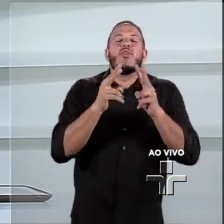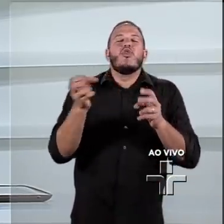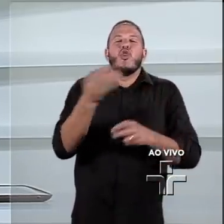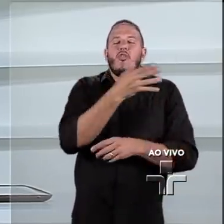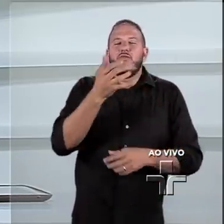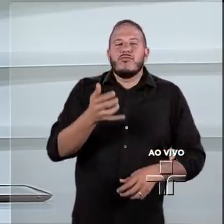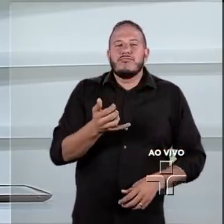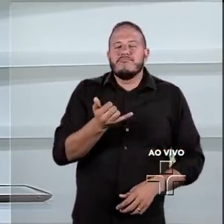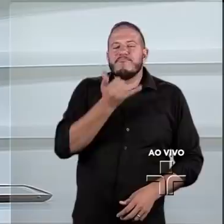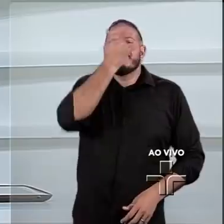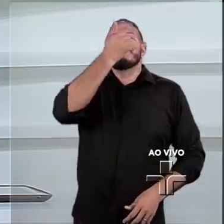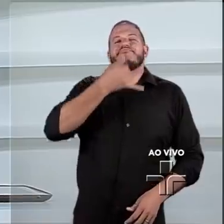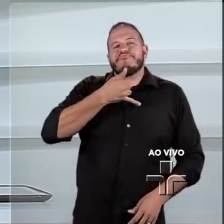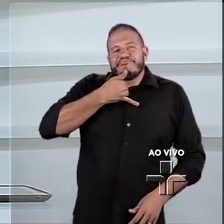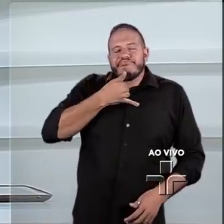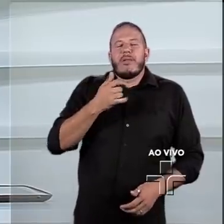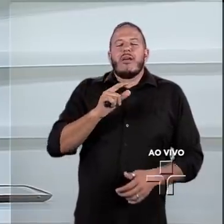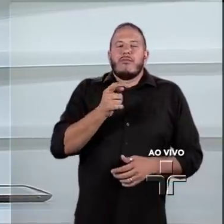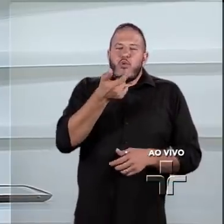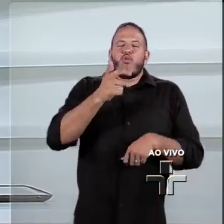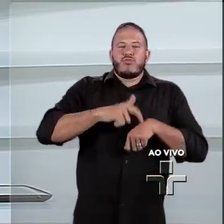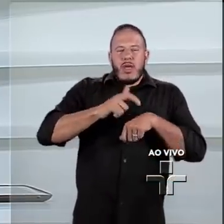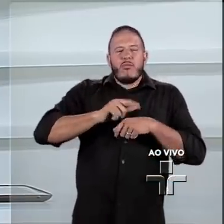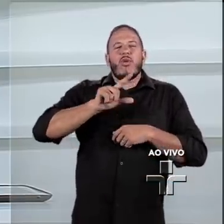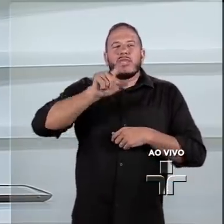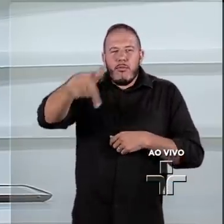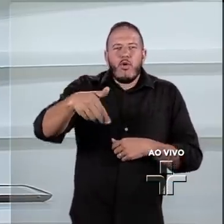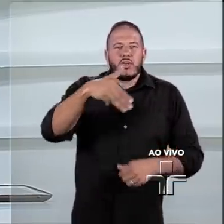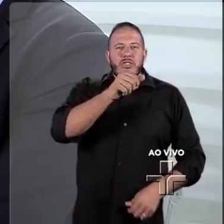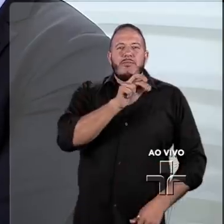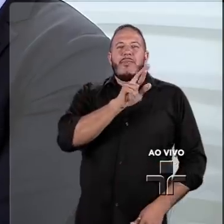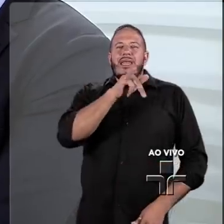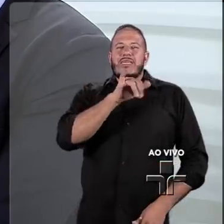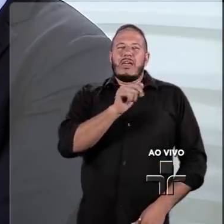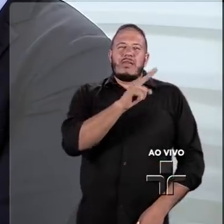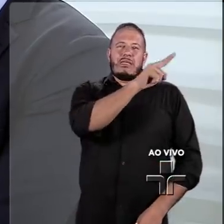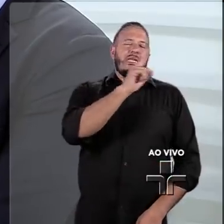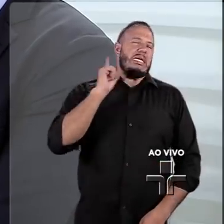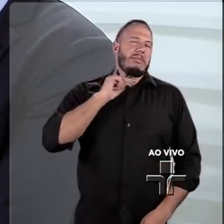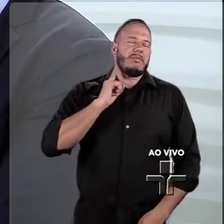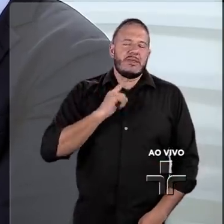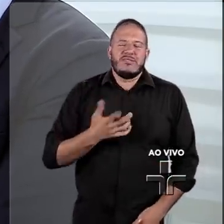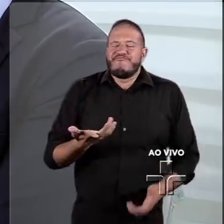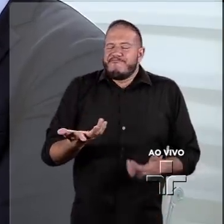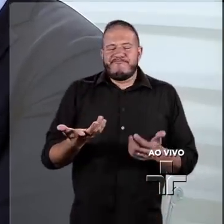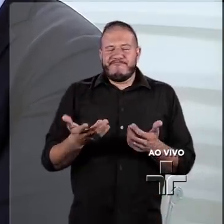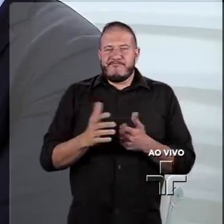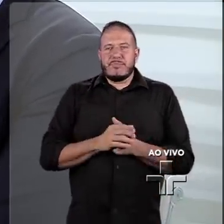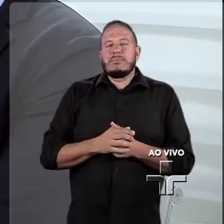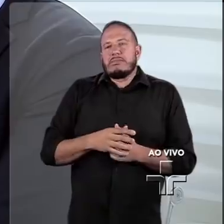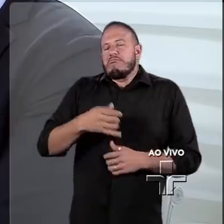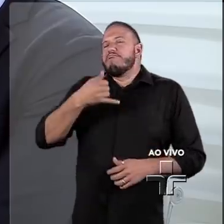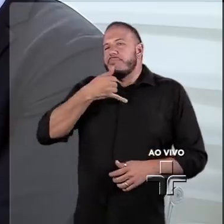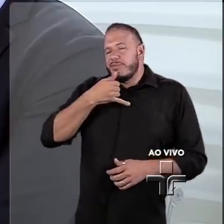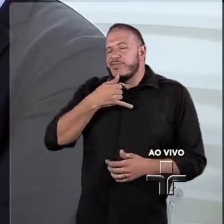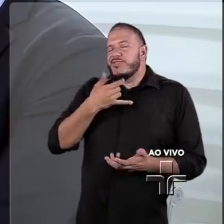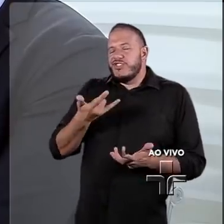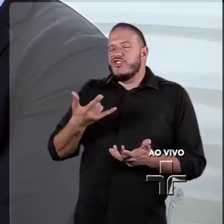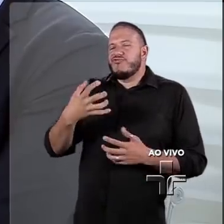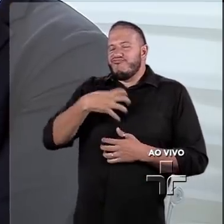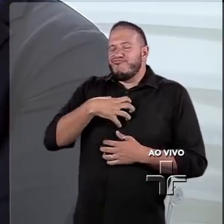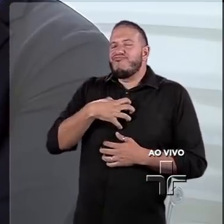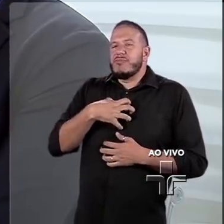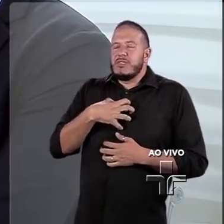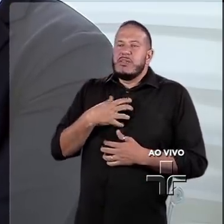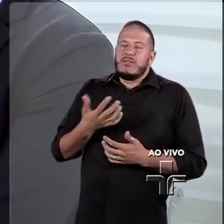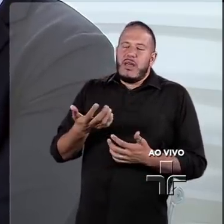desastre, né, pouco tempo depois do de Mariana? Uma tristeza, em primeiro lugar, claro, me solidarizar com as vítimas,